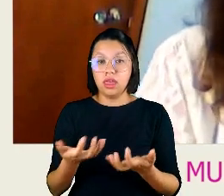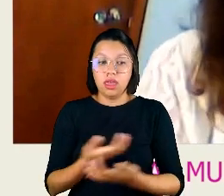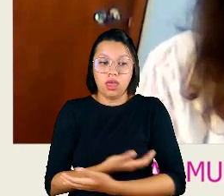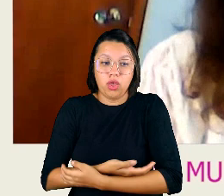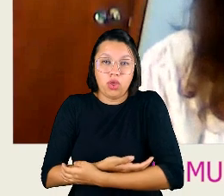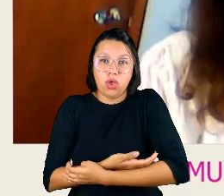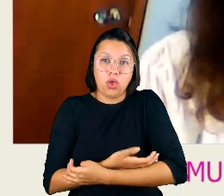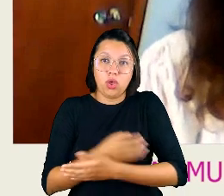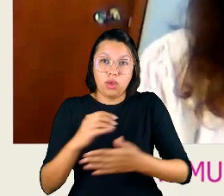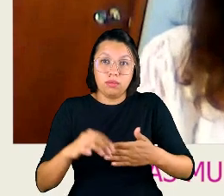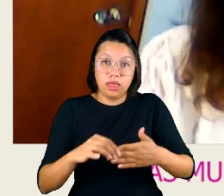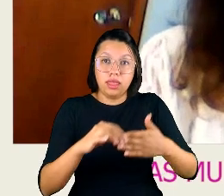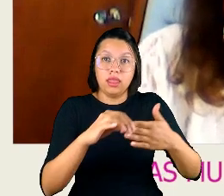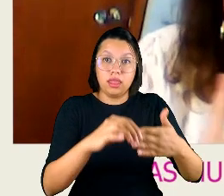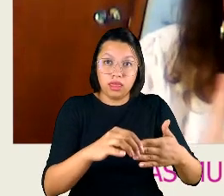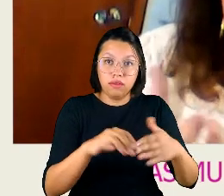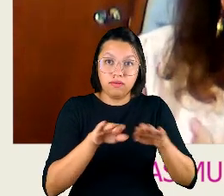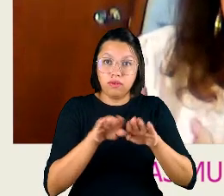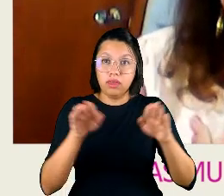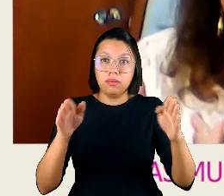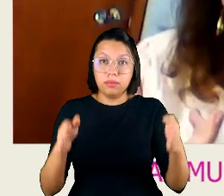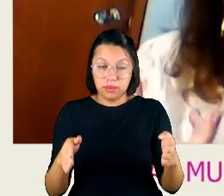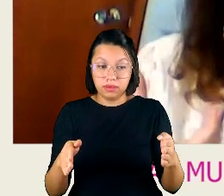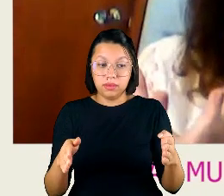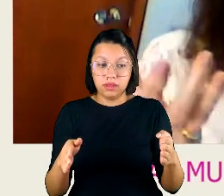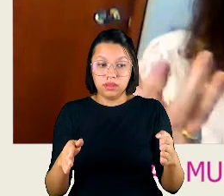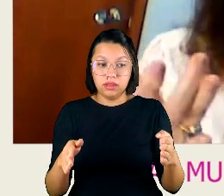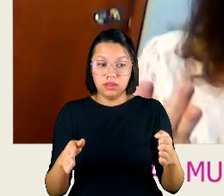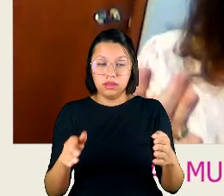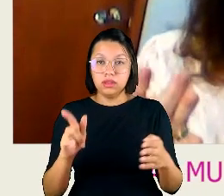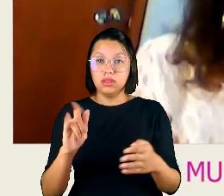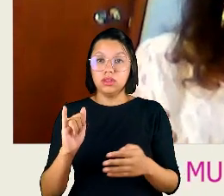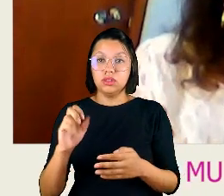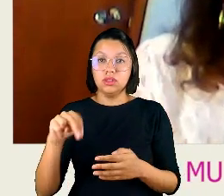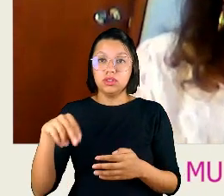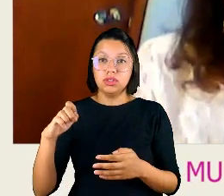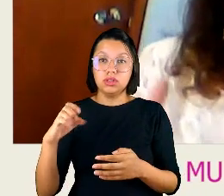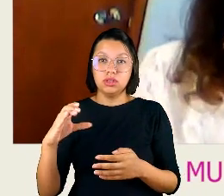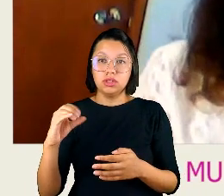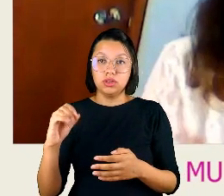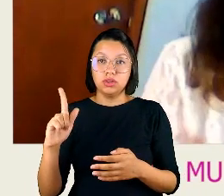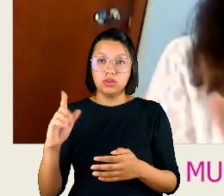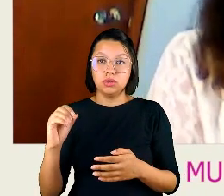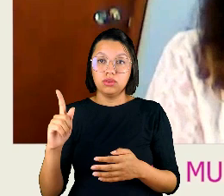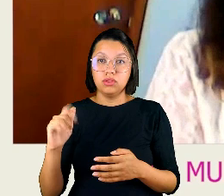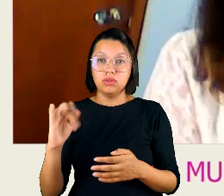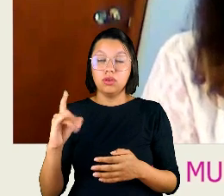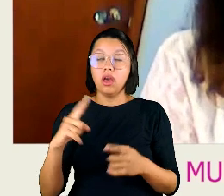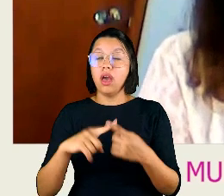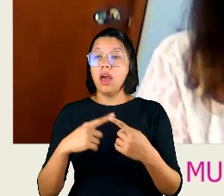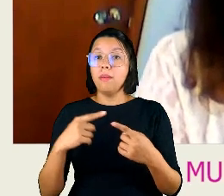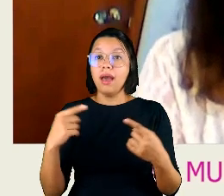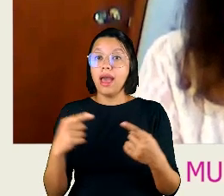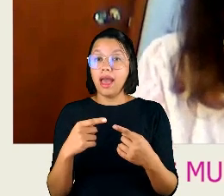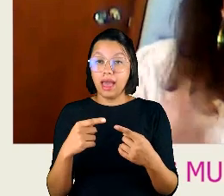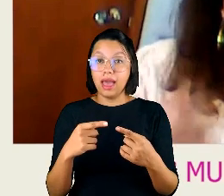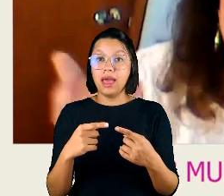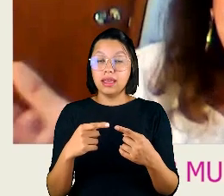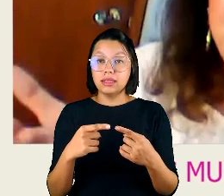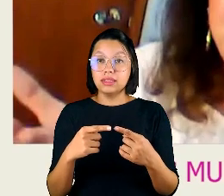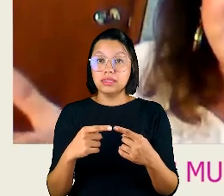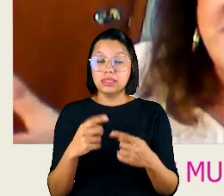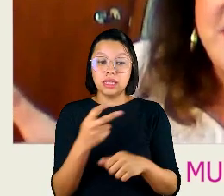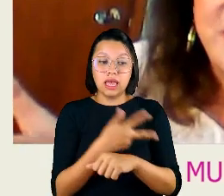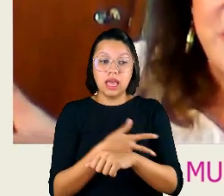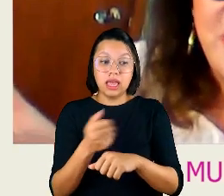mesa ginecológica. Mas a consulta ginecológica é uma coisa muito íntima. Quando você pega essa pessoa no colo, você